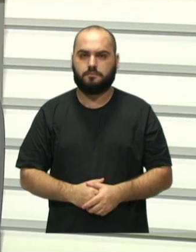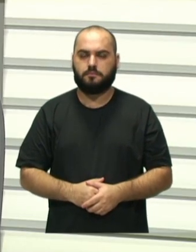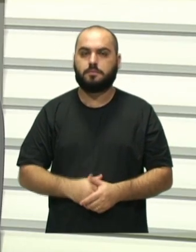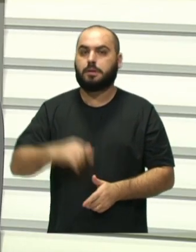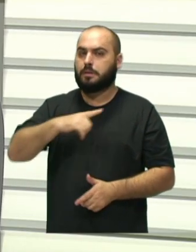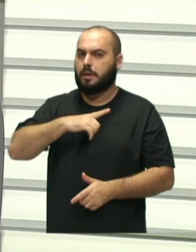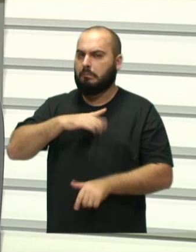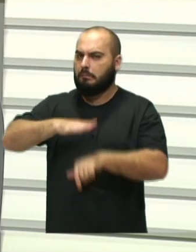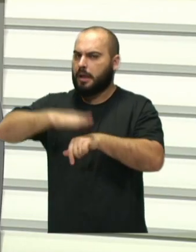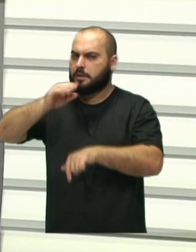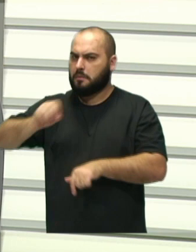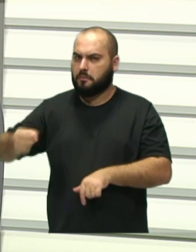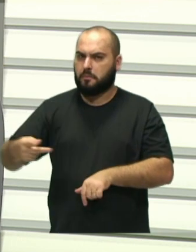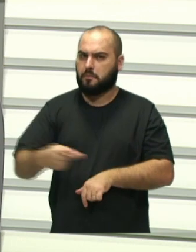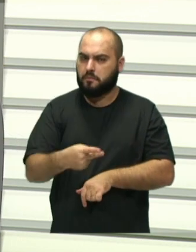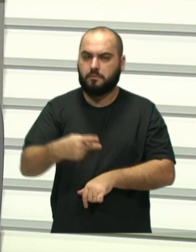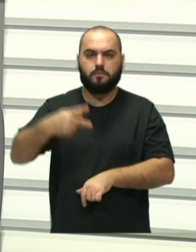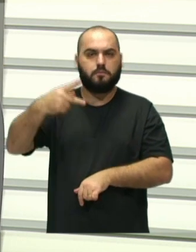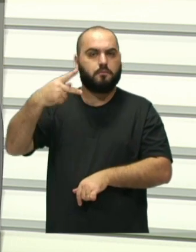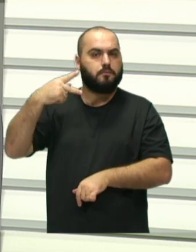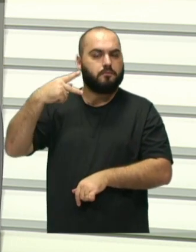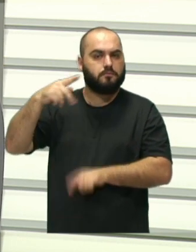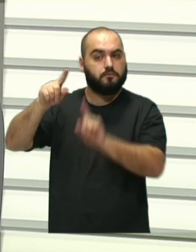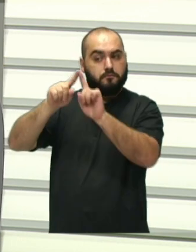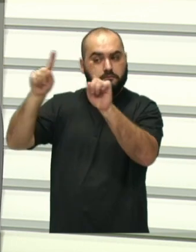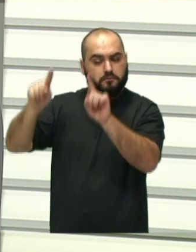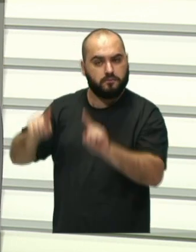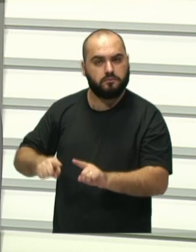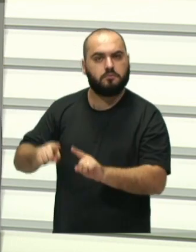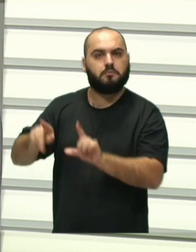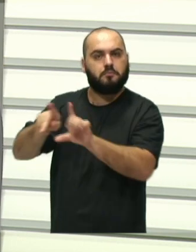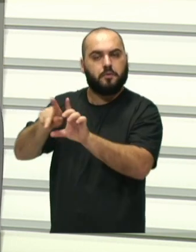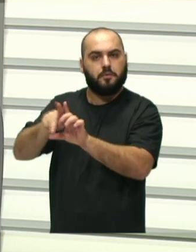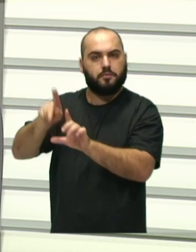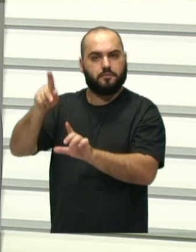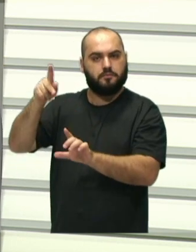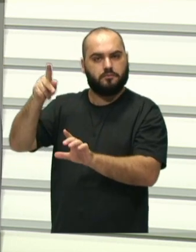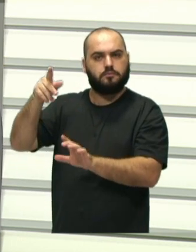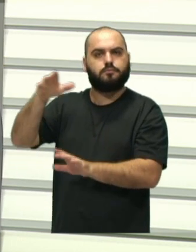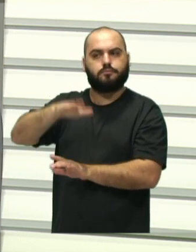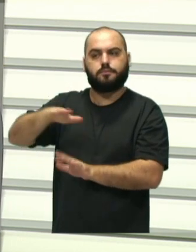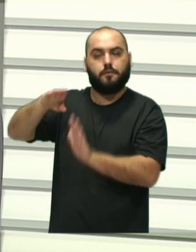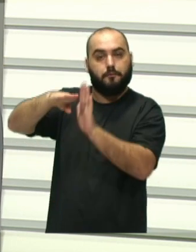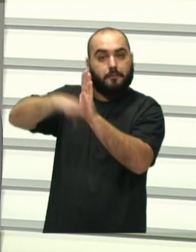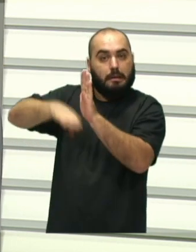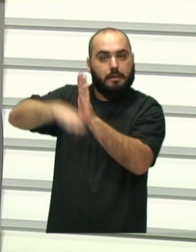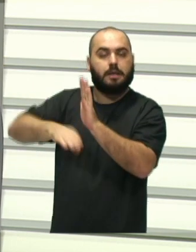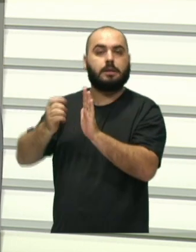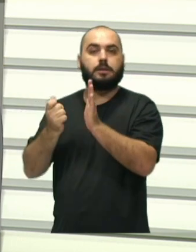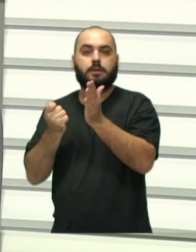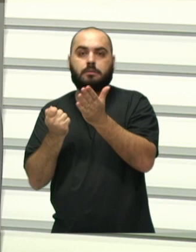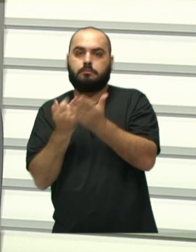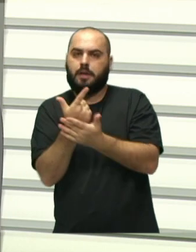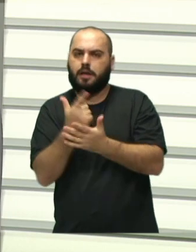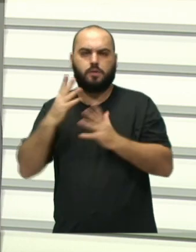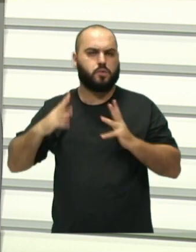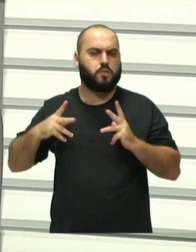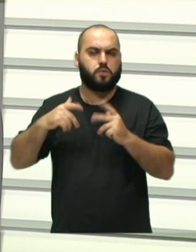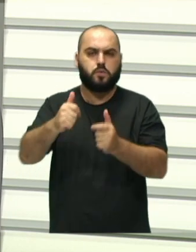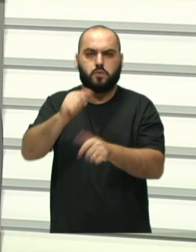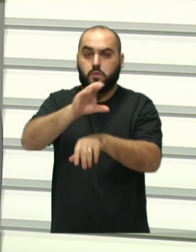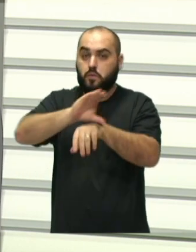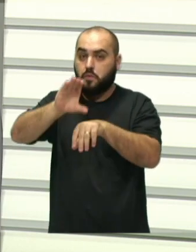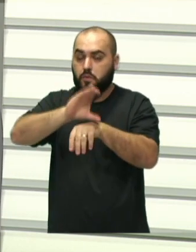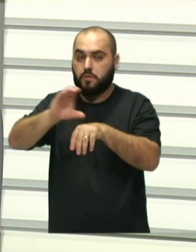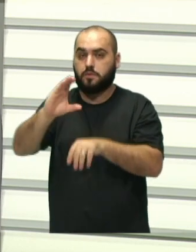para os servidores e seus familiares com uma redução de valores nas mensalidades dos todos os cursos da